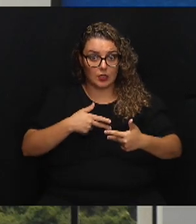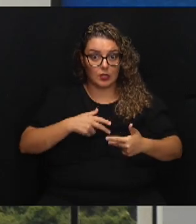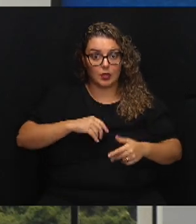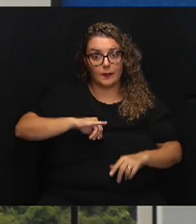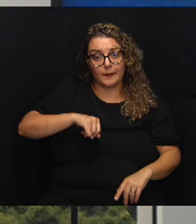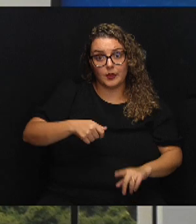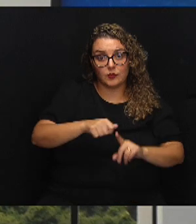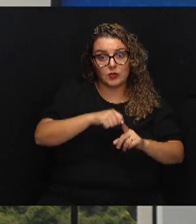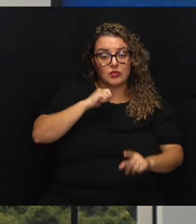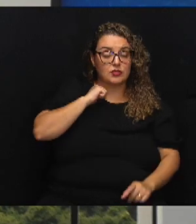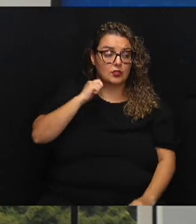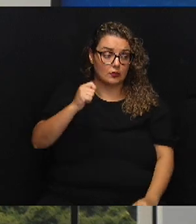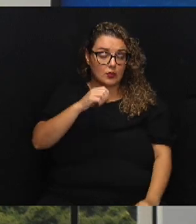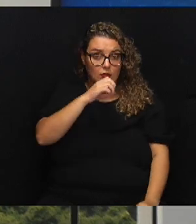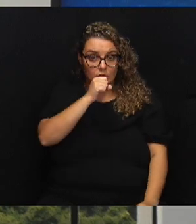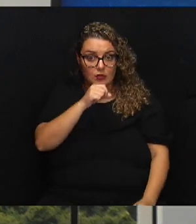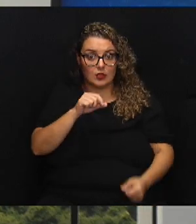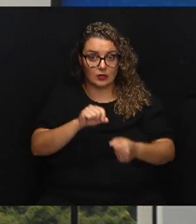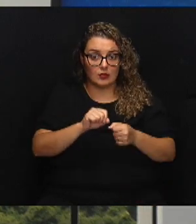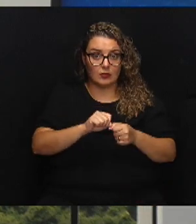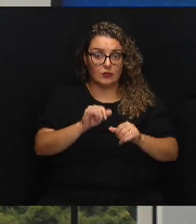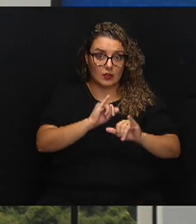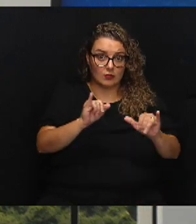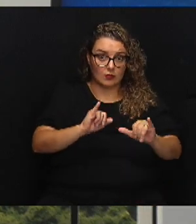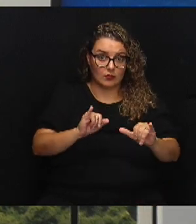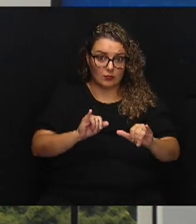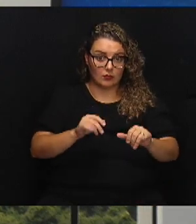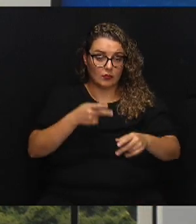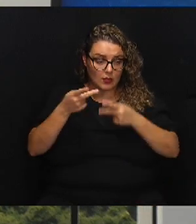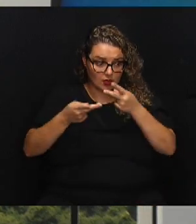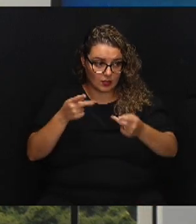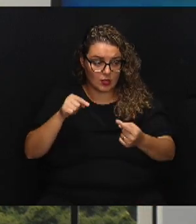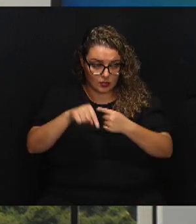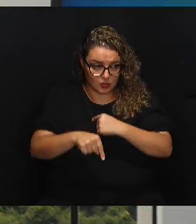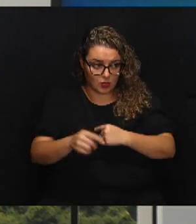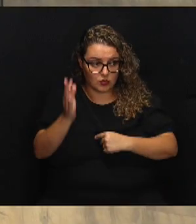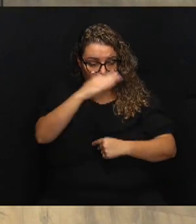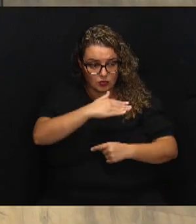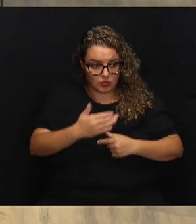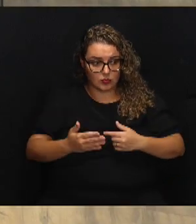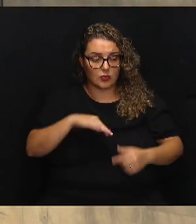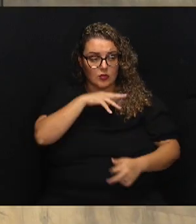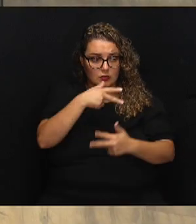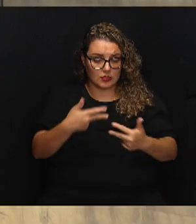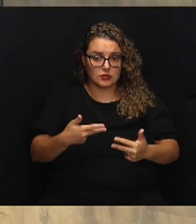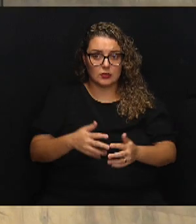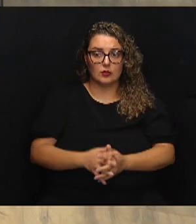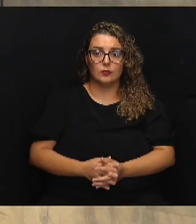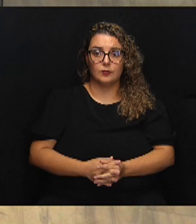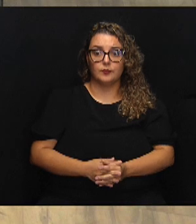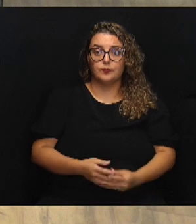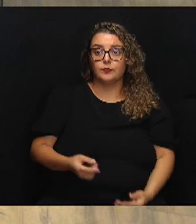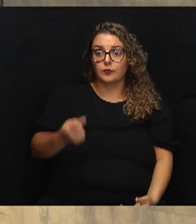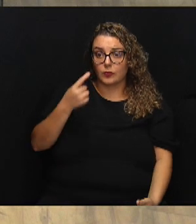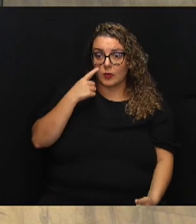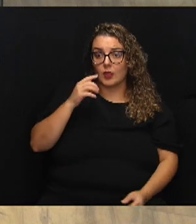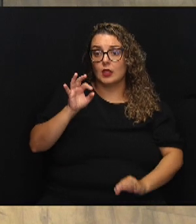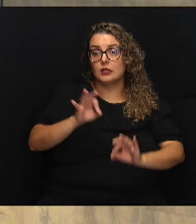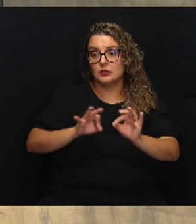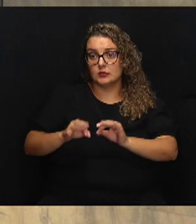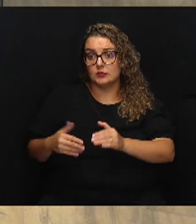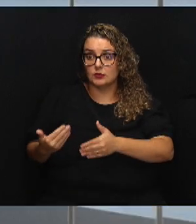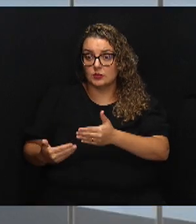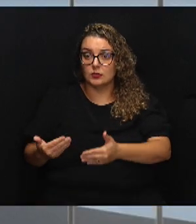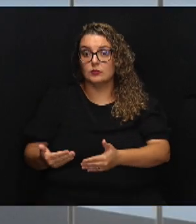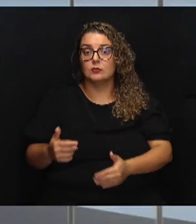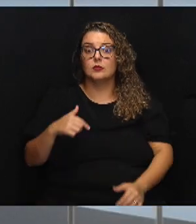laranja, ele realiza ações e campanhas para falar contra a crueldade contra os animais? Olha, tem projetos lá em andamento